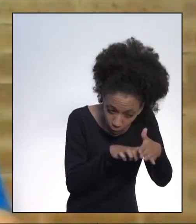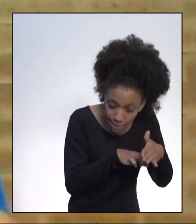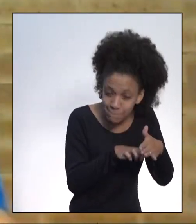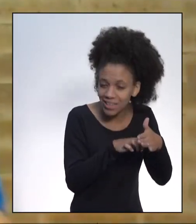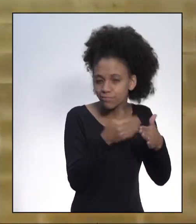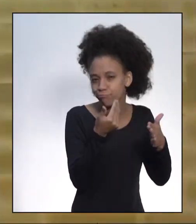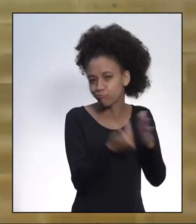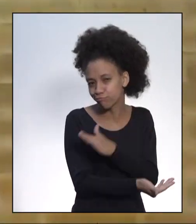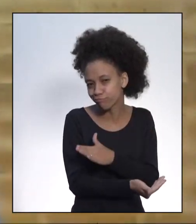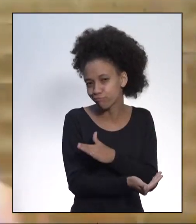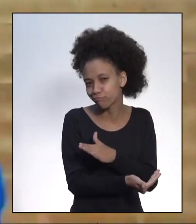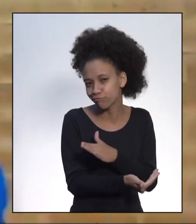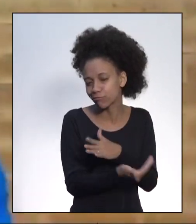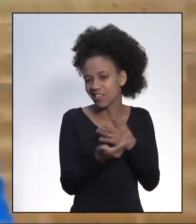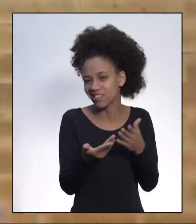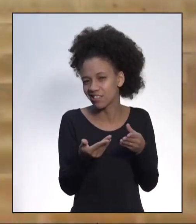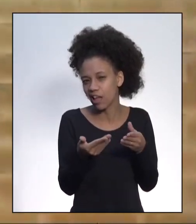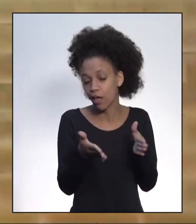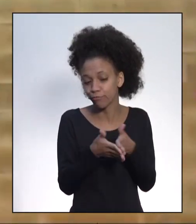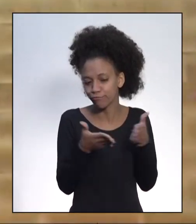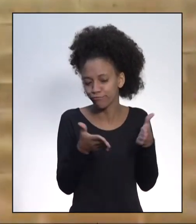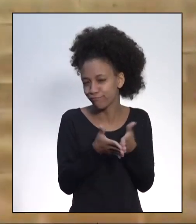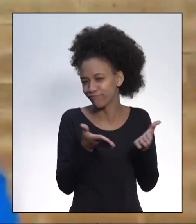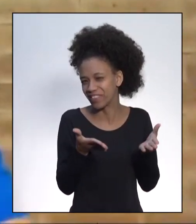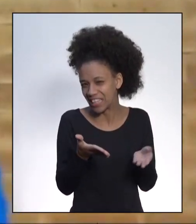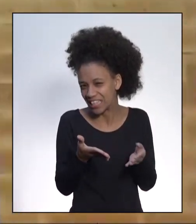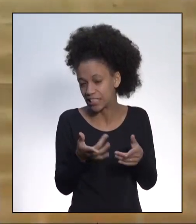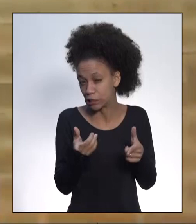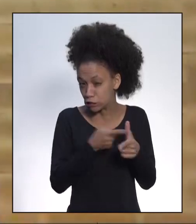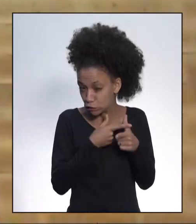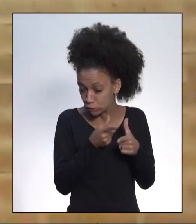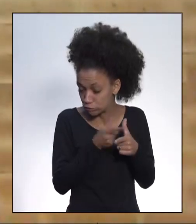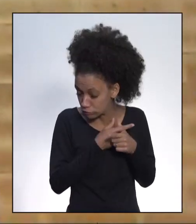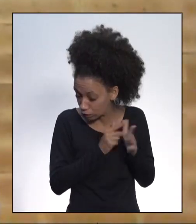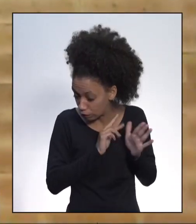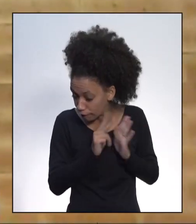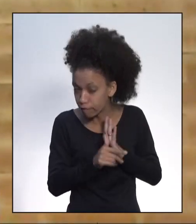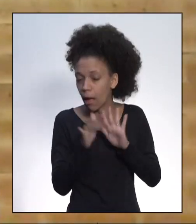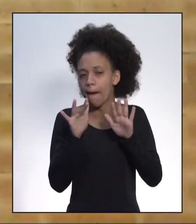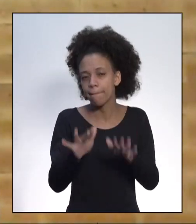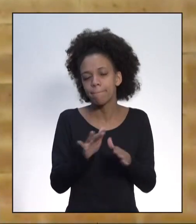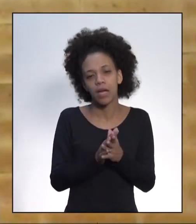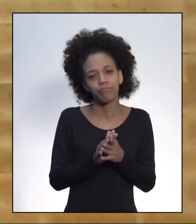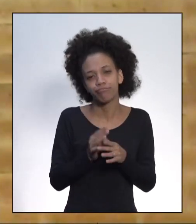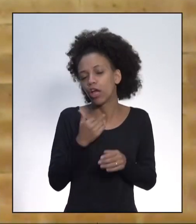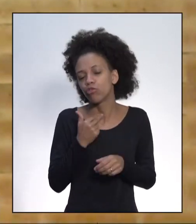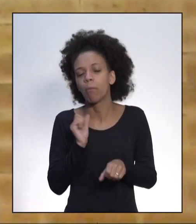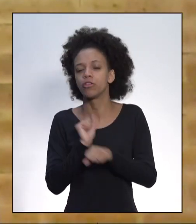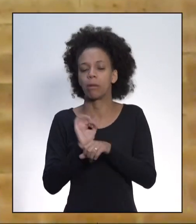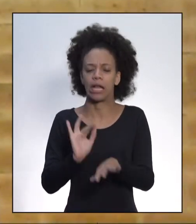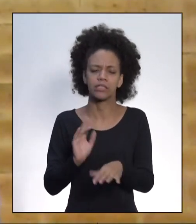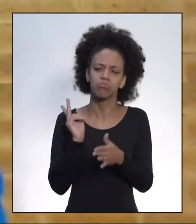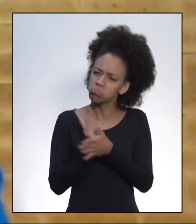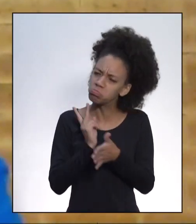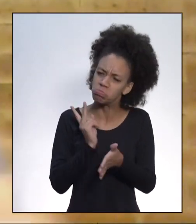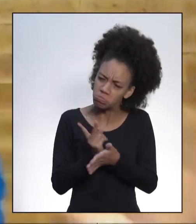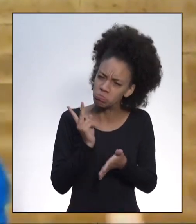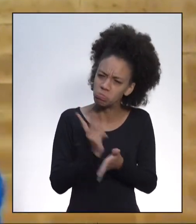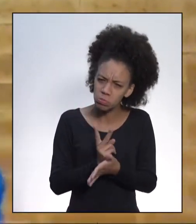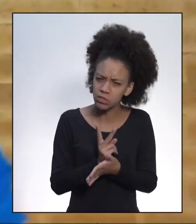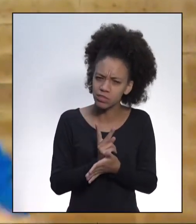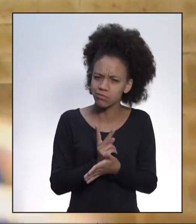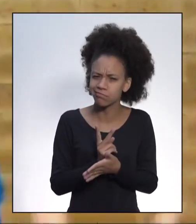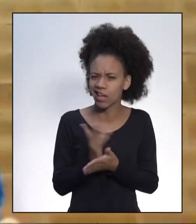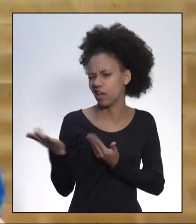eu, basicamente, o pouco que eu tinha eu perdi, saí endividado dali, mas não poderia parar. Mas eu sempre, por sempre, desde